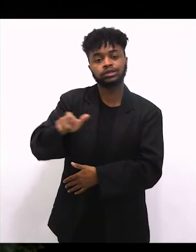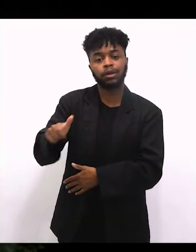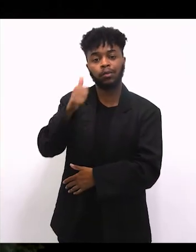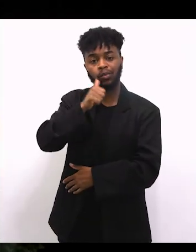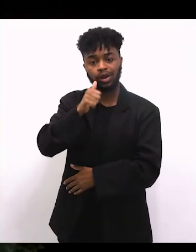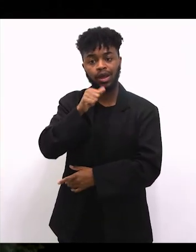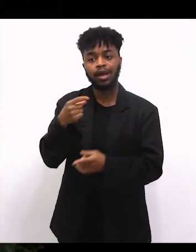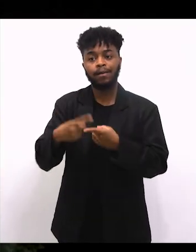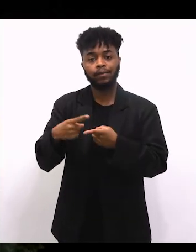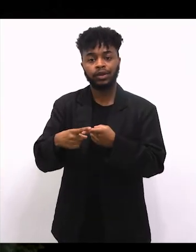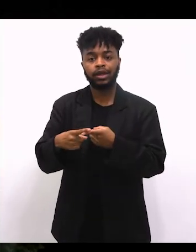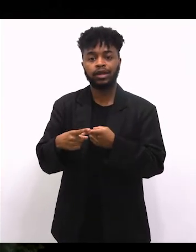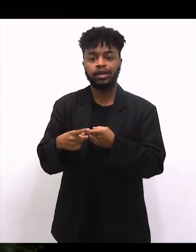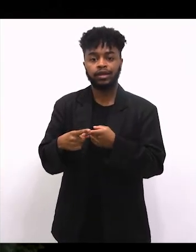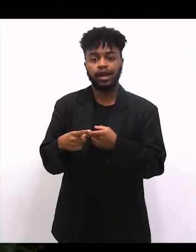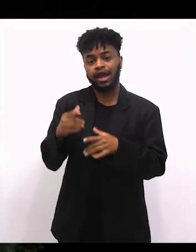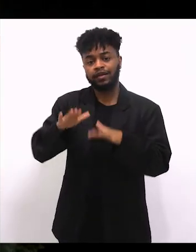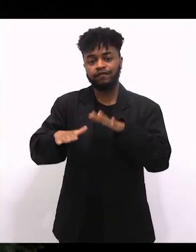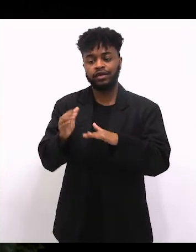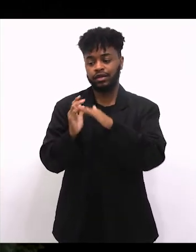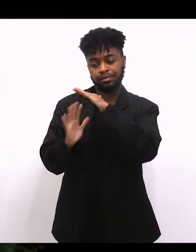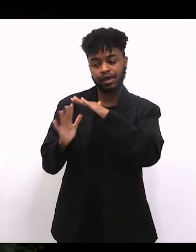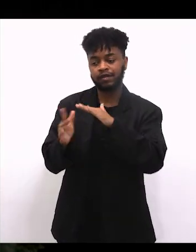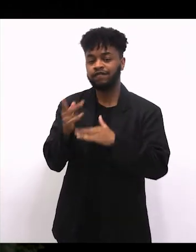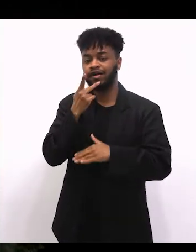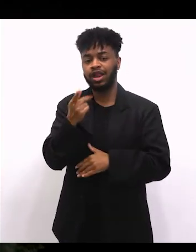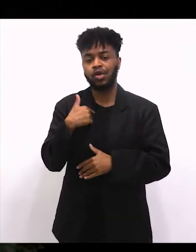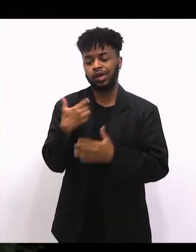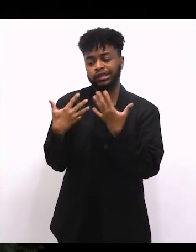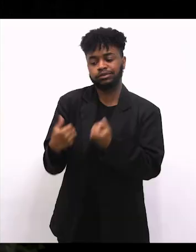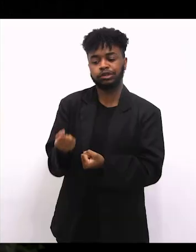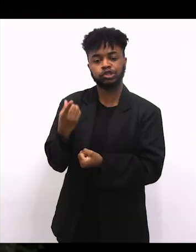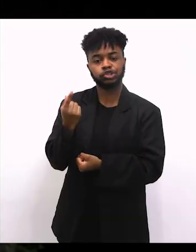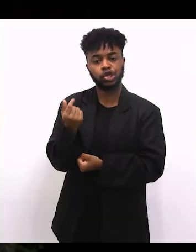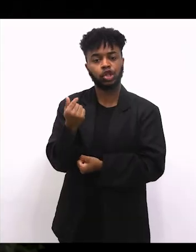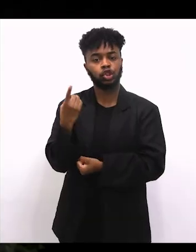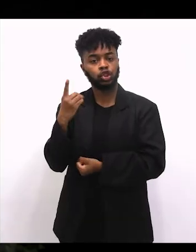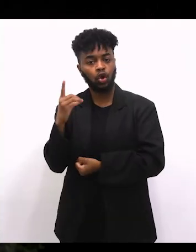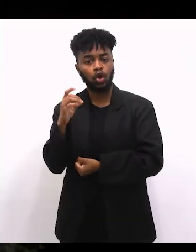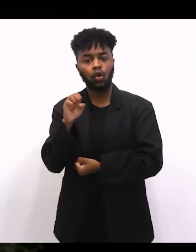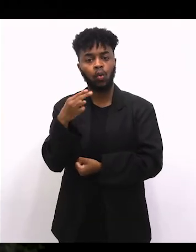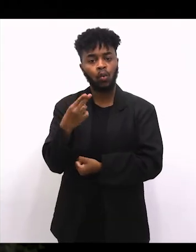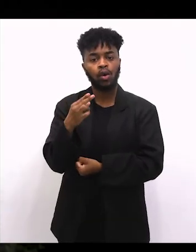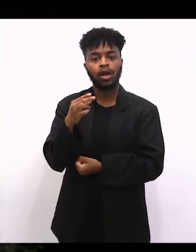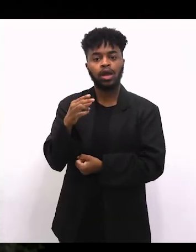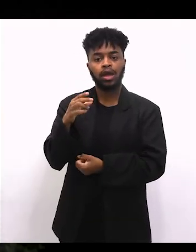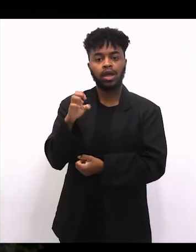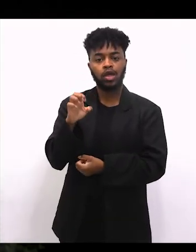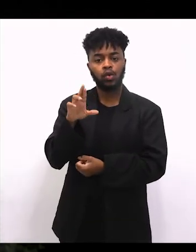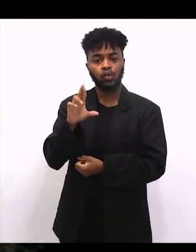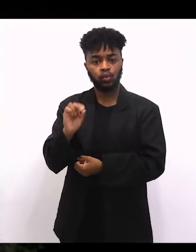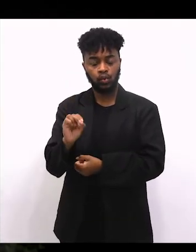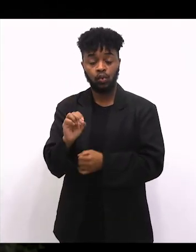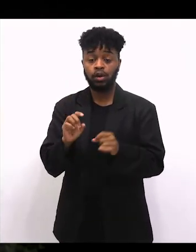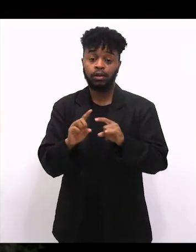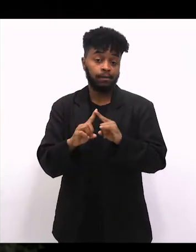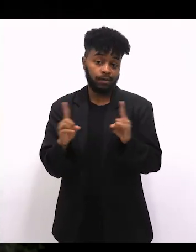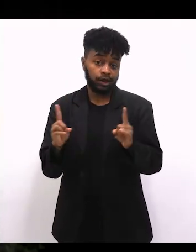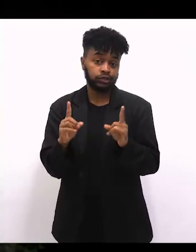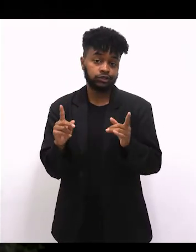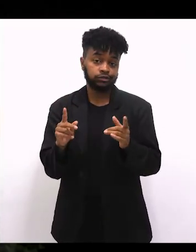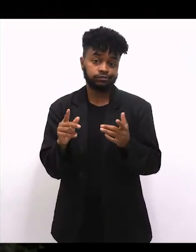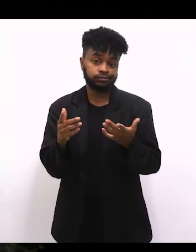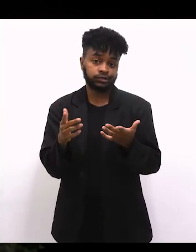Que migram achando que vão ganhar em euros, que vão ganhar em dólares e acabam caindo. Então, assim, a prostituição